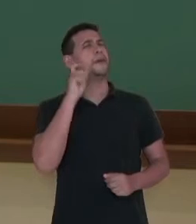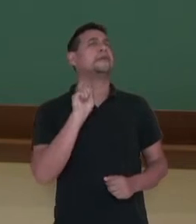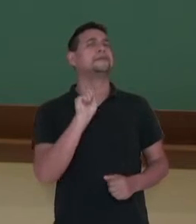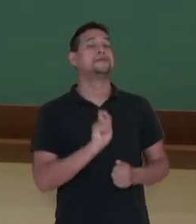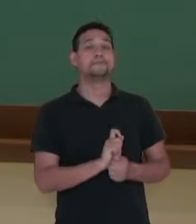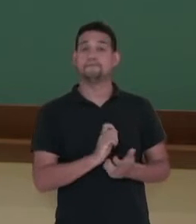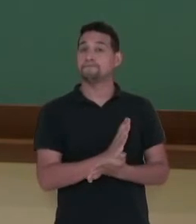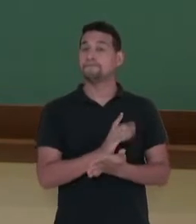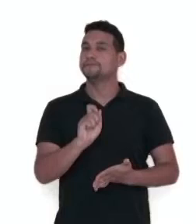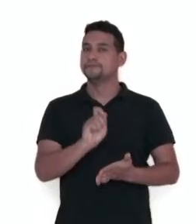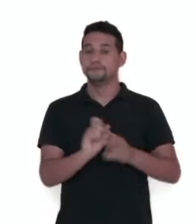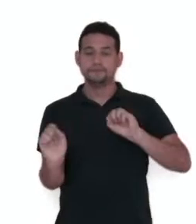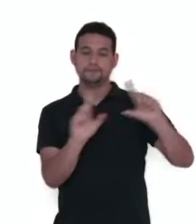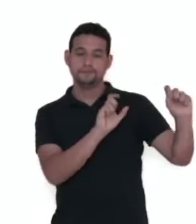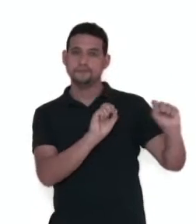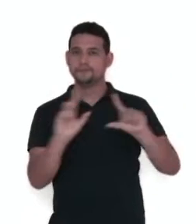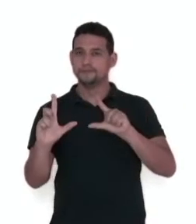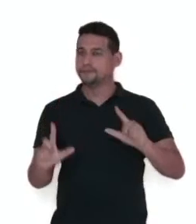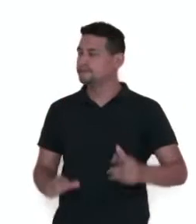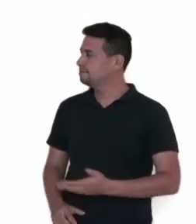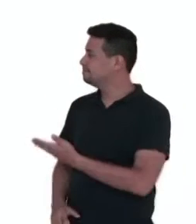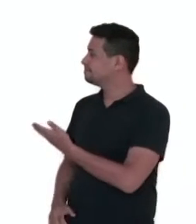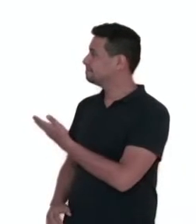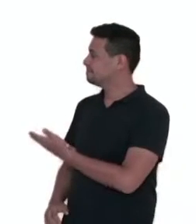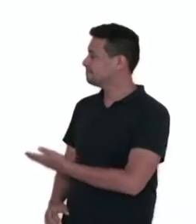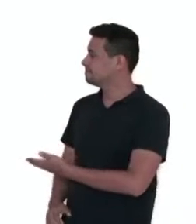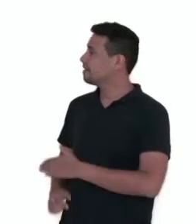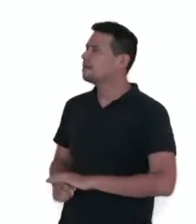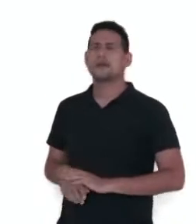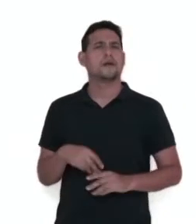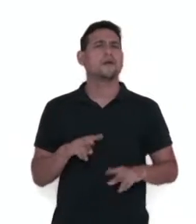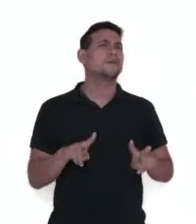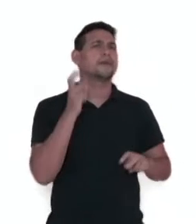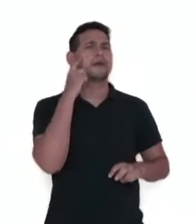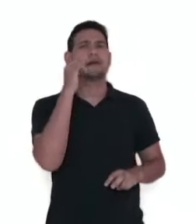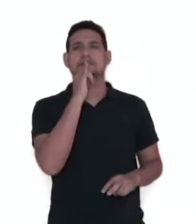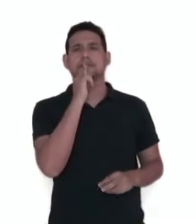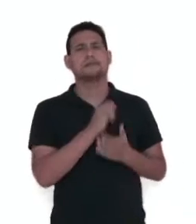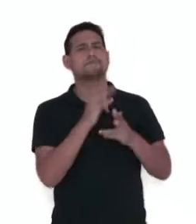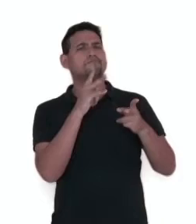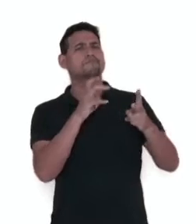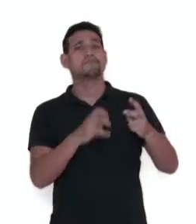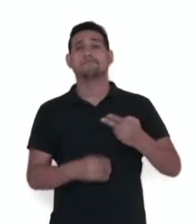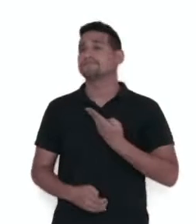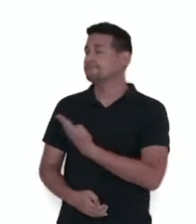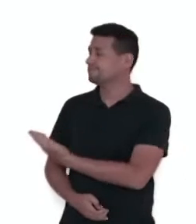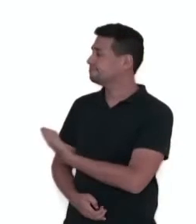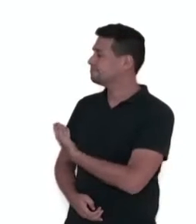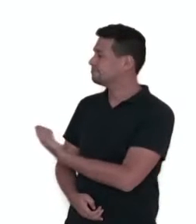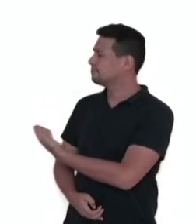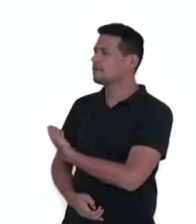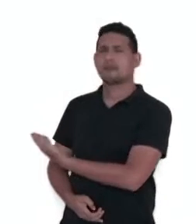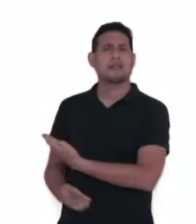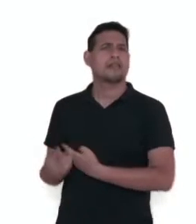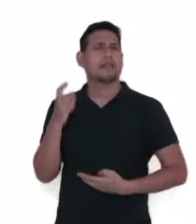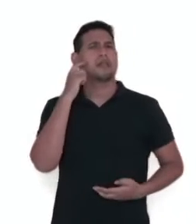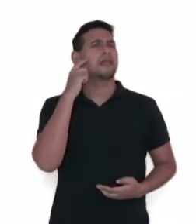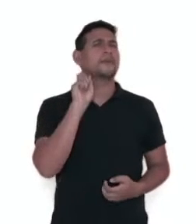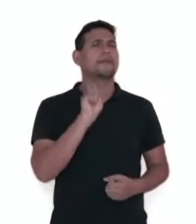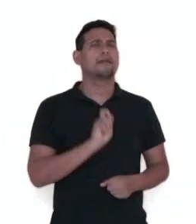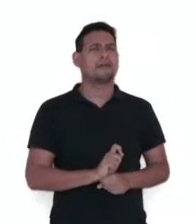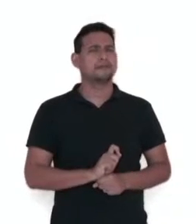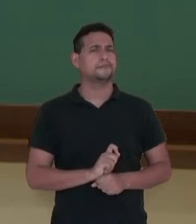con estas imágenes que sueles pensar. Quando vês estas imagens, o que você